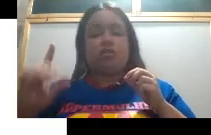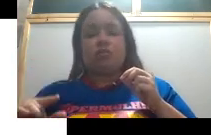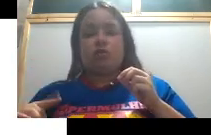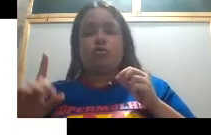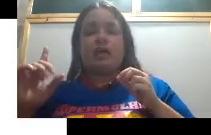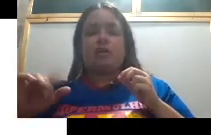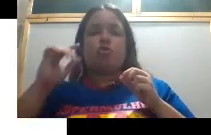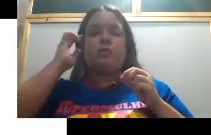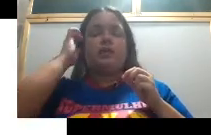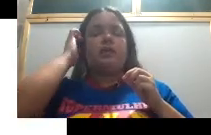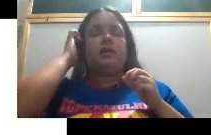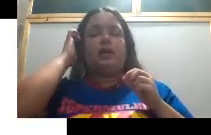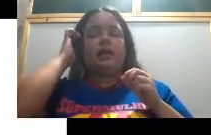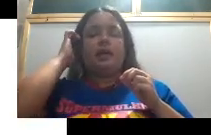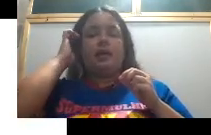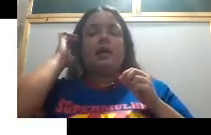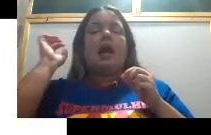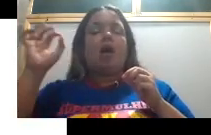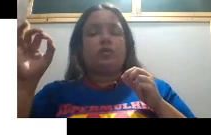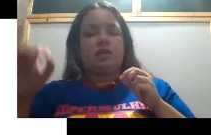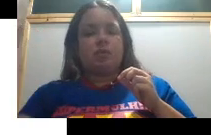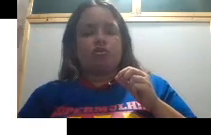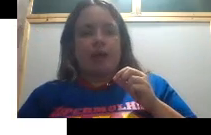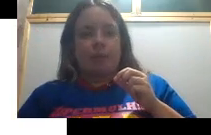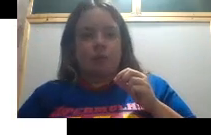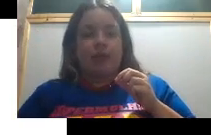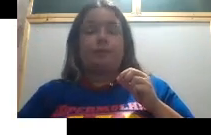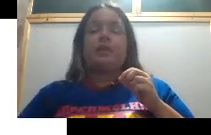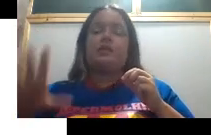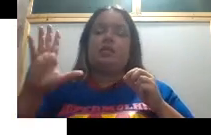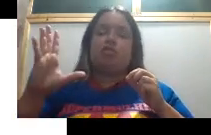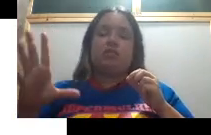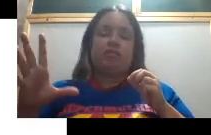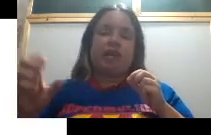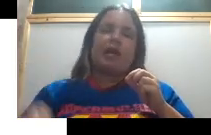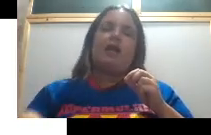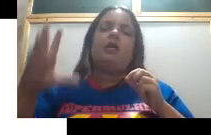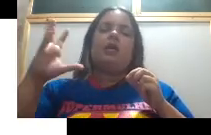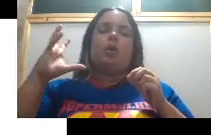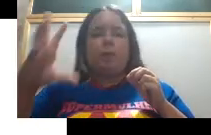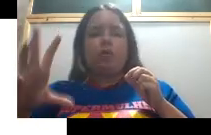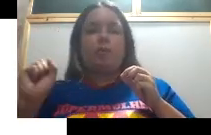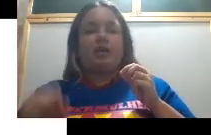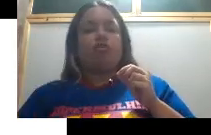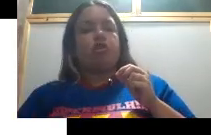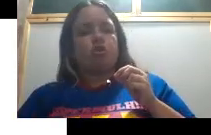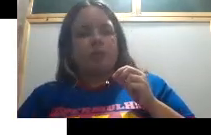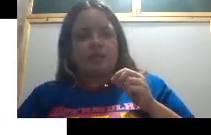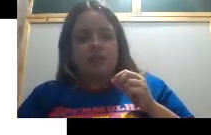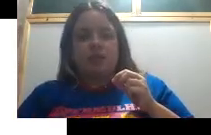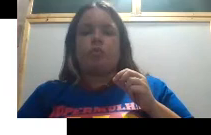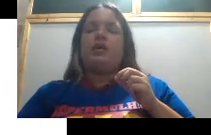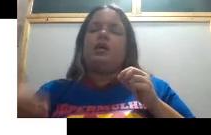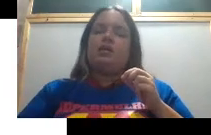quando a gente foi estudar sobre alguns símbolos da República Então a gente vai falar um pouco mais